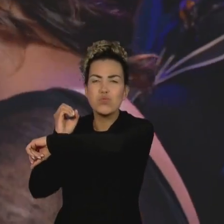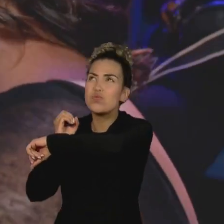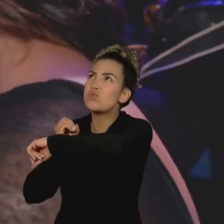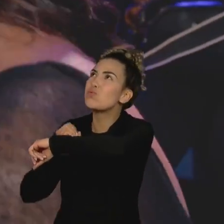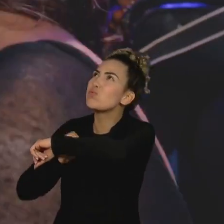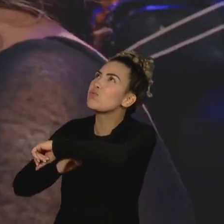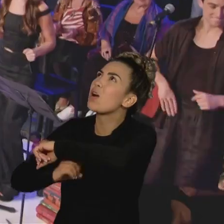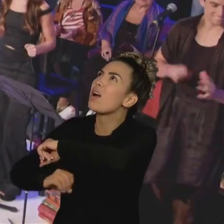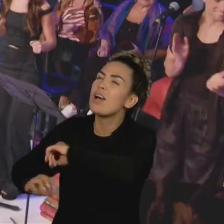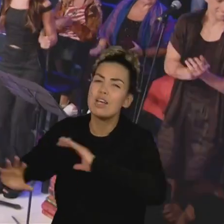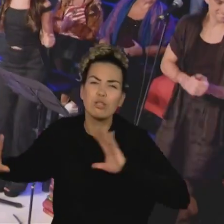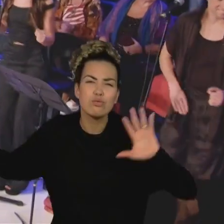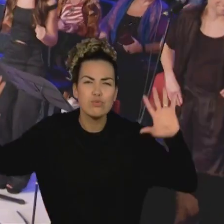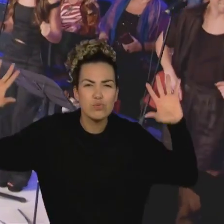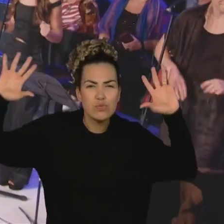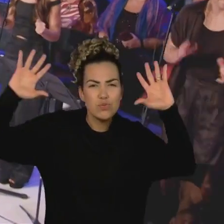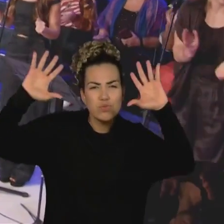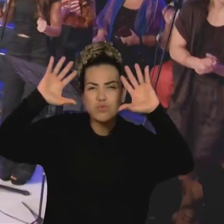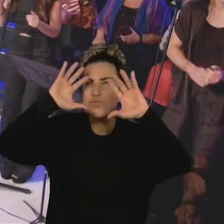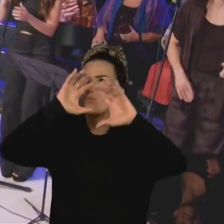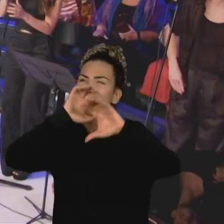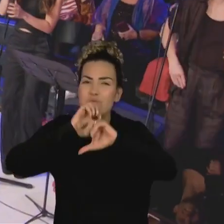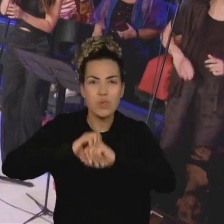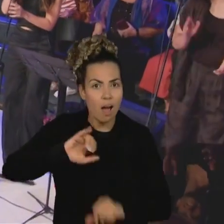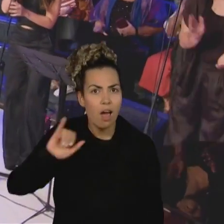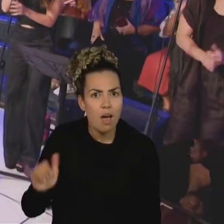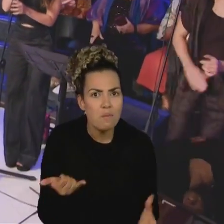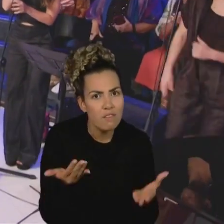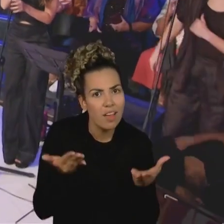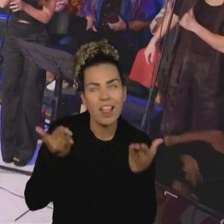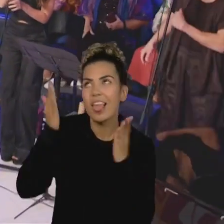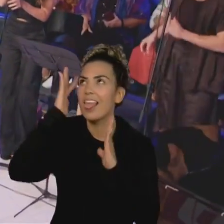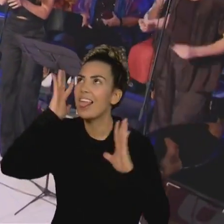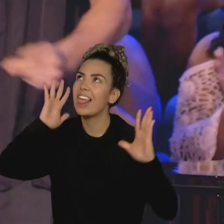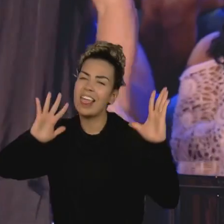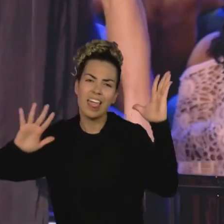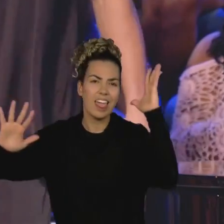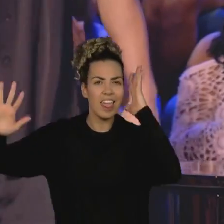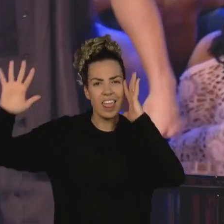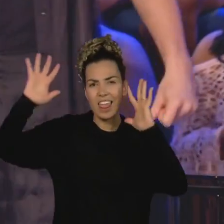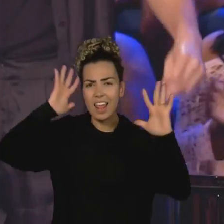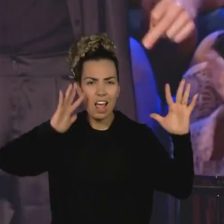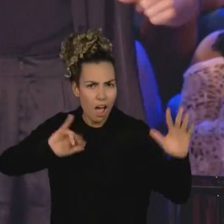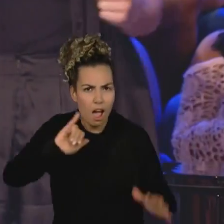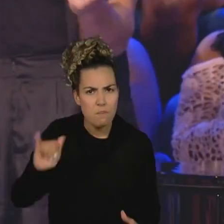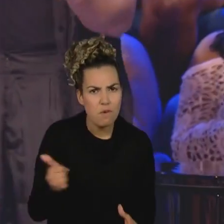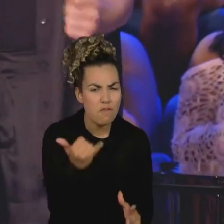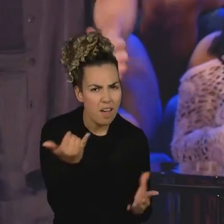noite, aproveite e liberte suas fantasias. Meu parceiro e seu